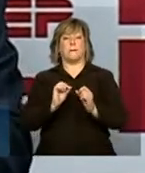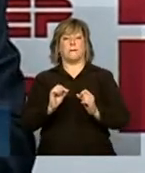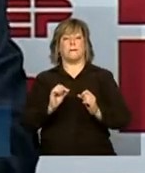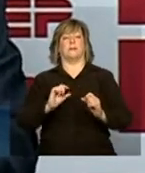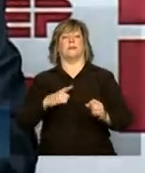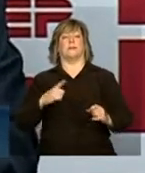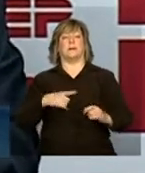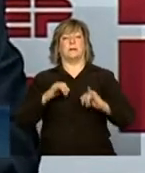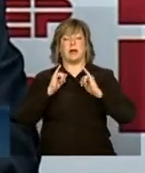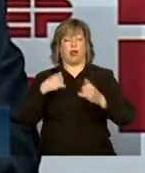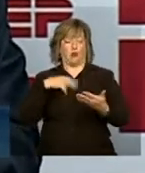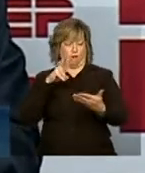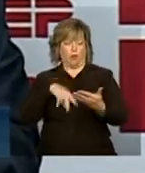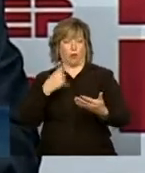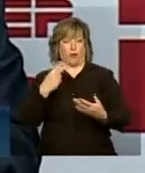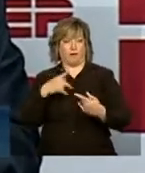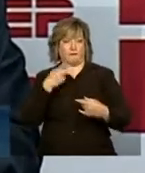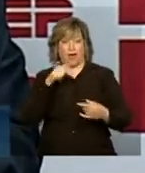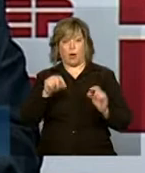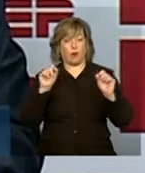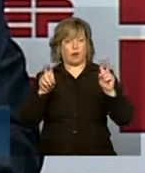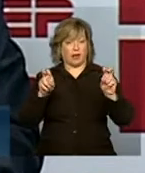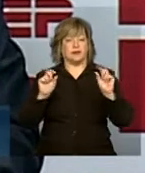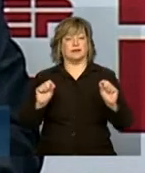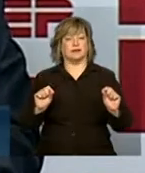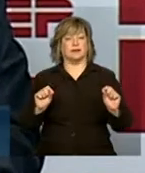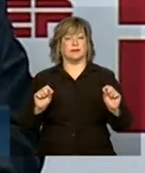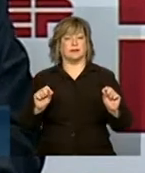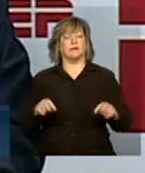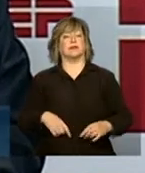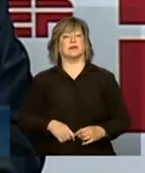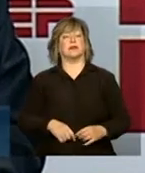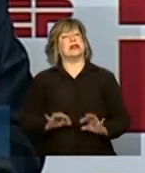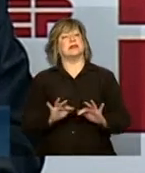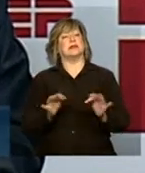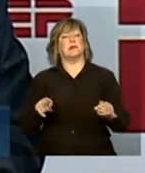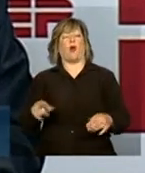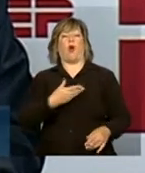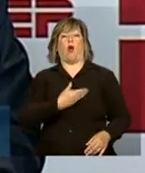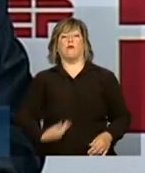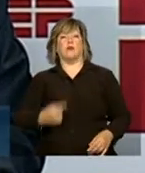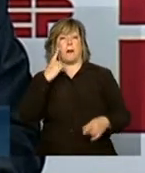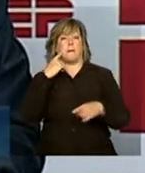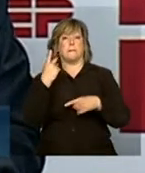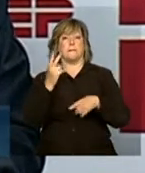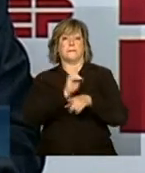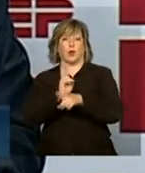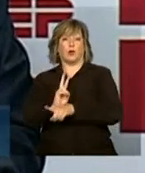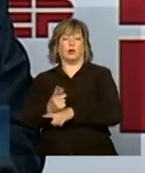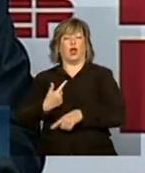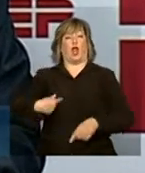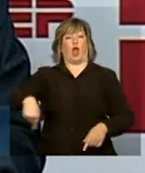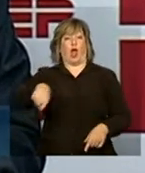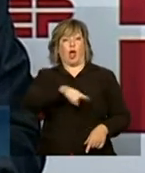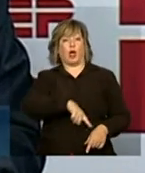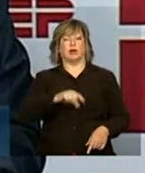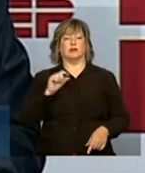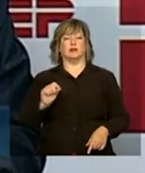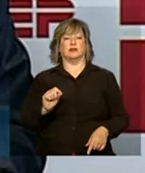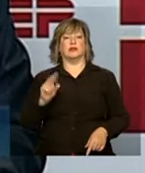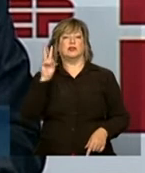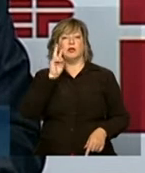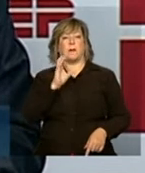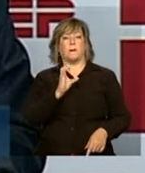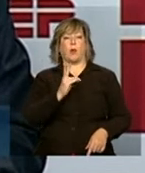muito interessante aqui. Diz assim, simplesmente o governo monitora a gente do curtir a